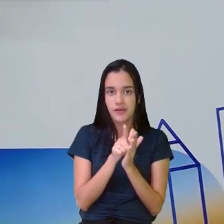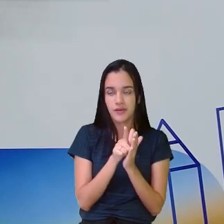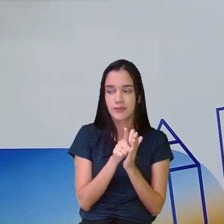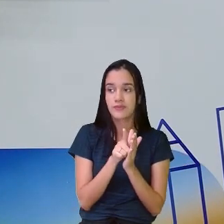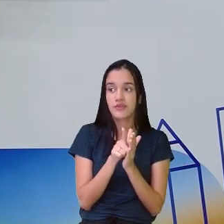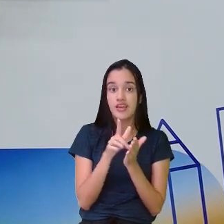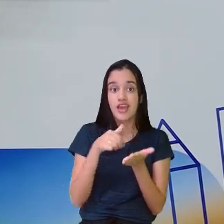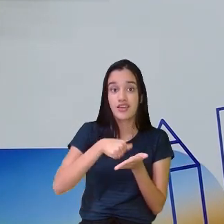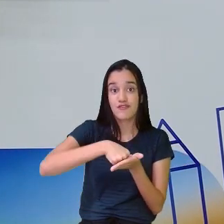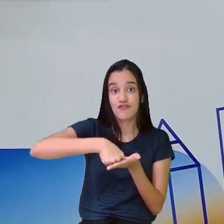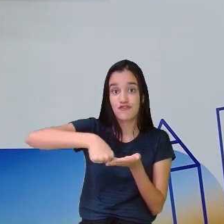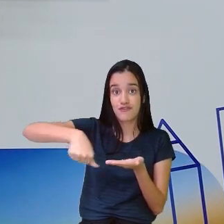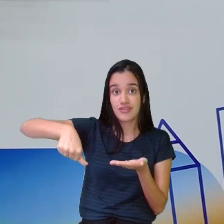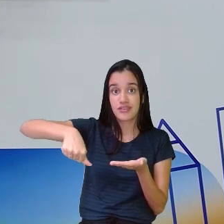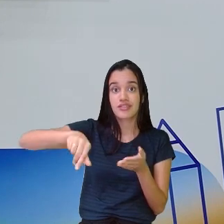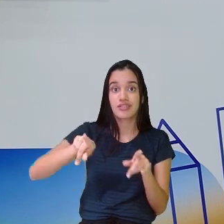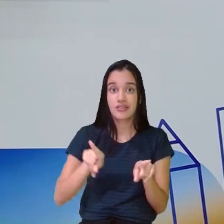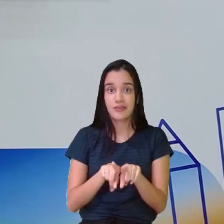colar um pedacinho aqui